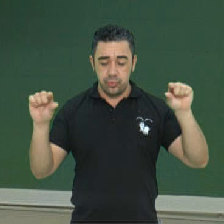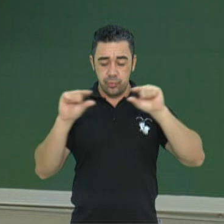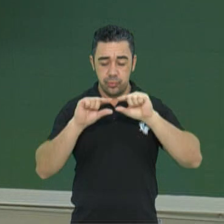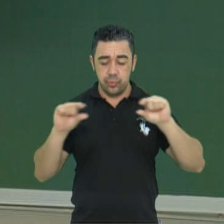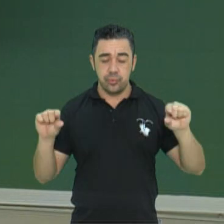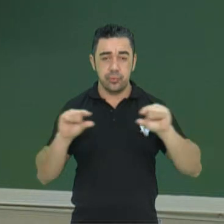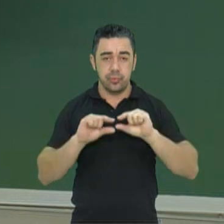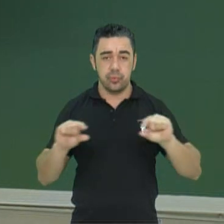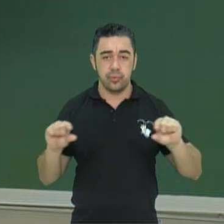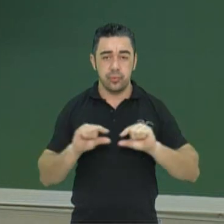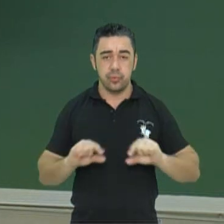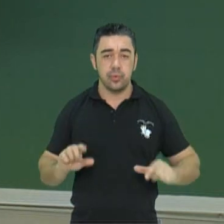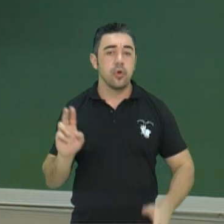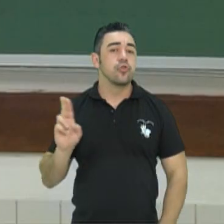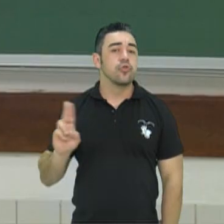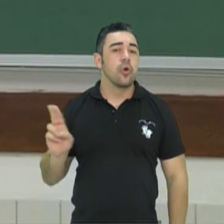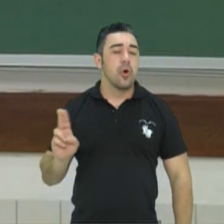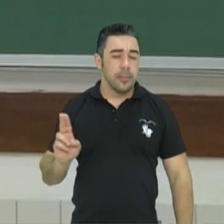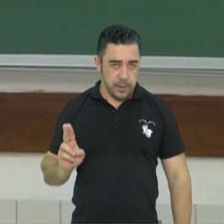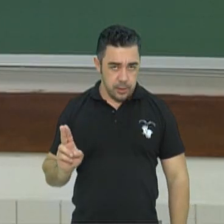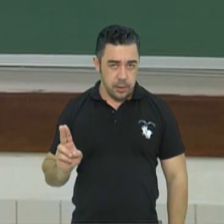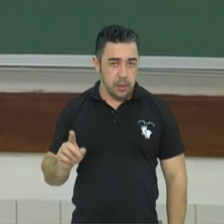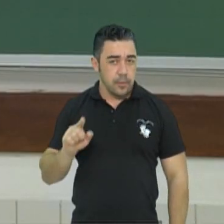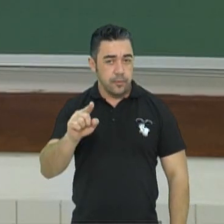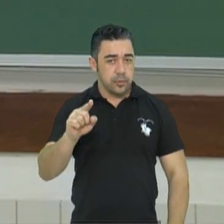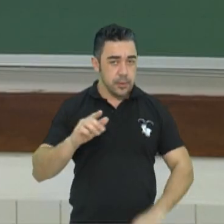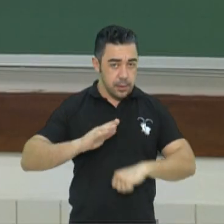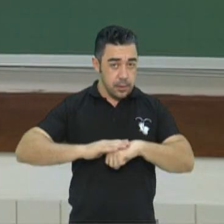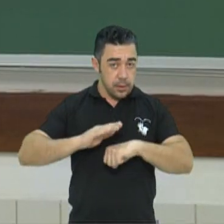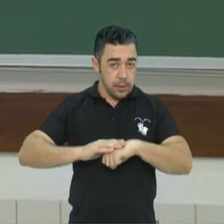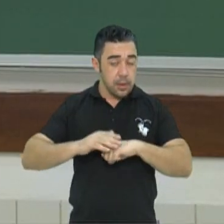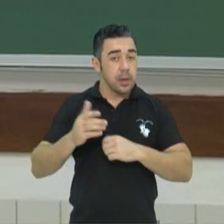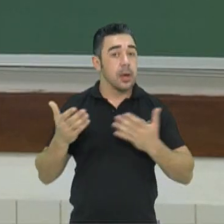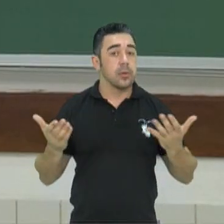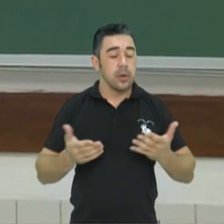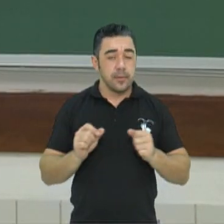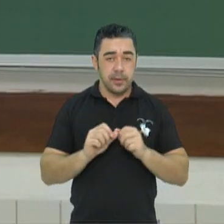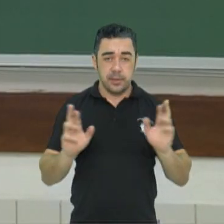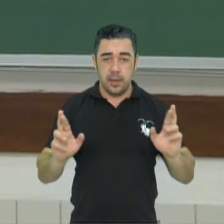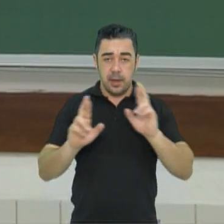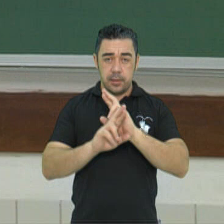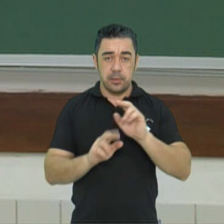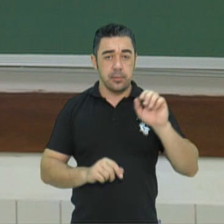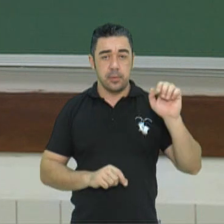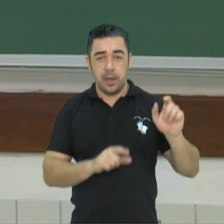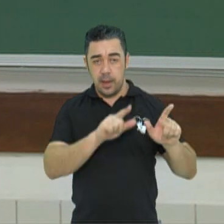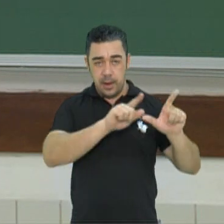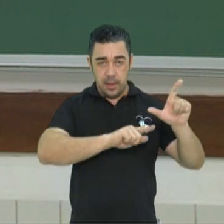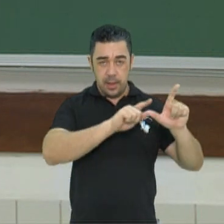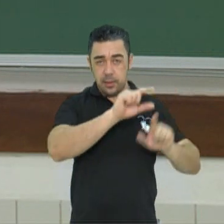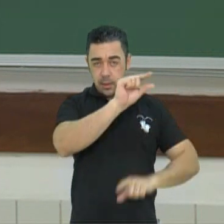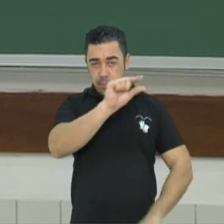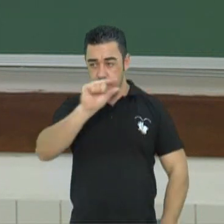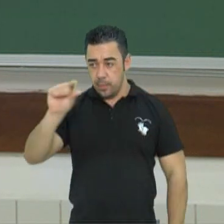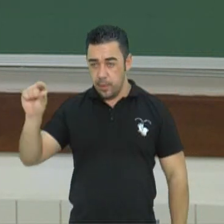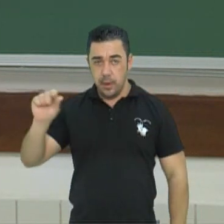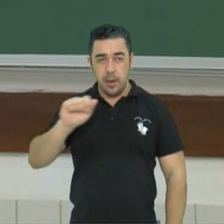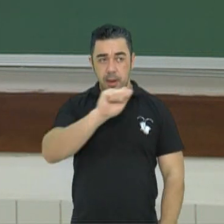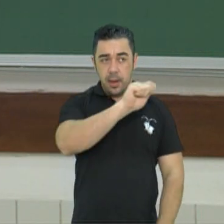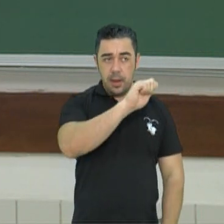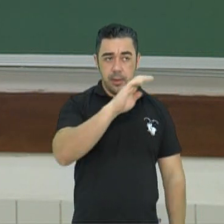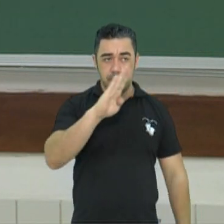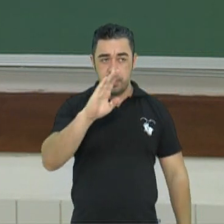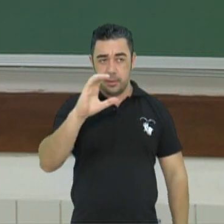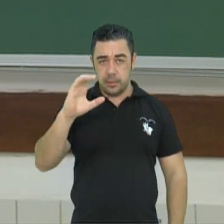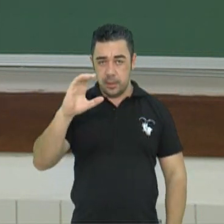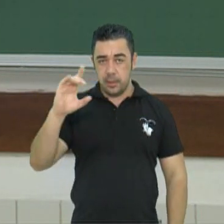nomes deles. Qual que vai ser a função de vocês? Vocês vão relacionar a letra do nome da pessoa, aliás, a letra